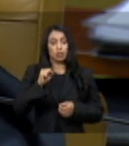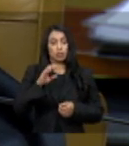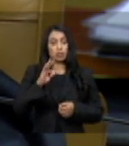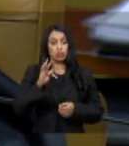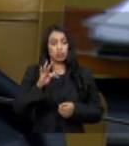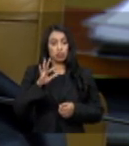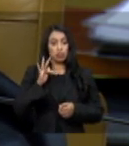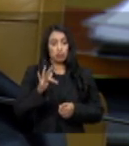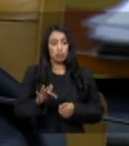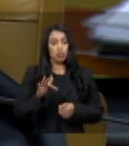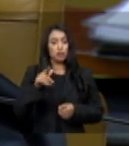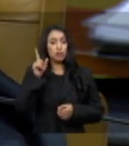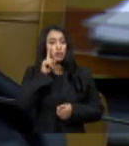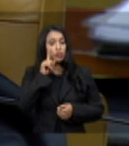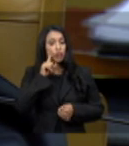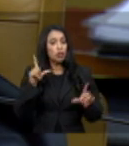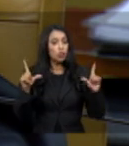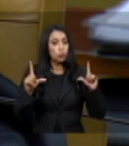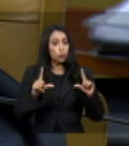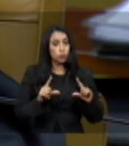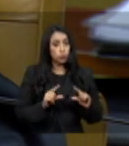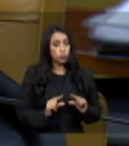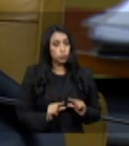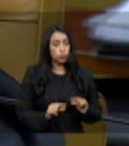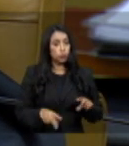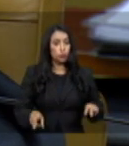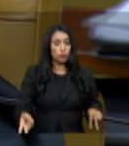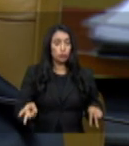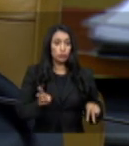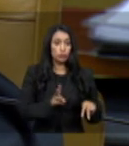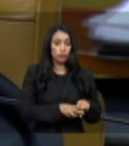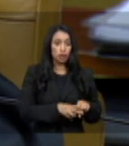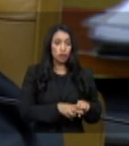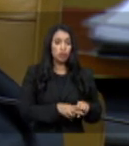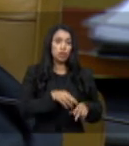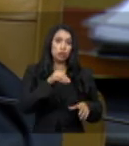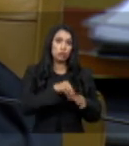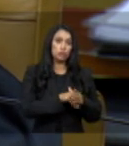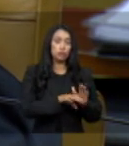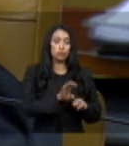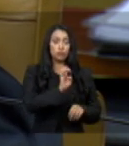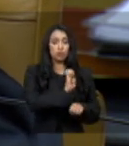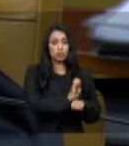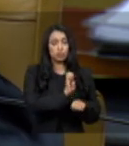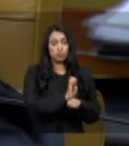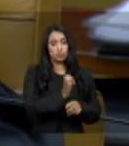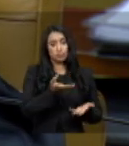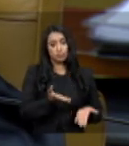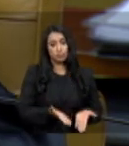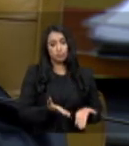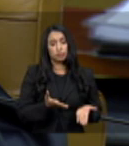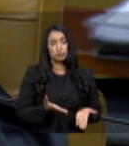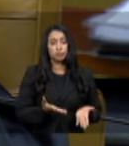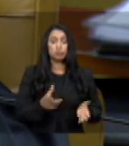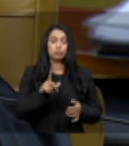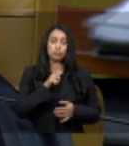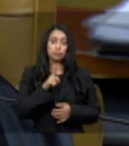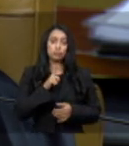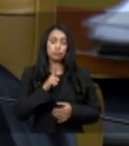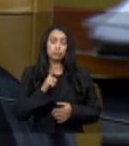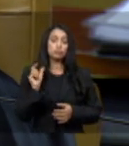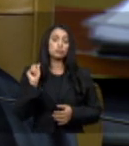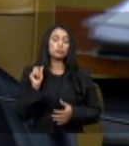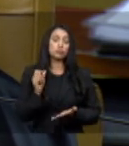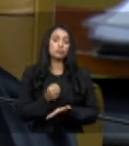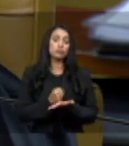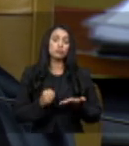que houvesse redução no número de preço um determinado estado me diga exatamente tendo como pano